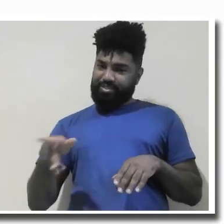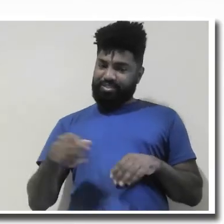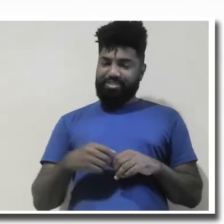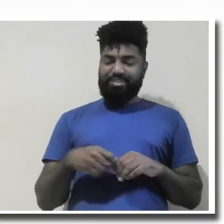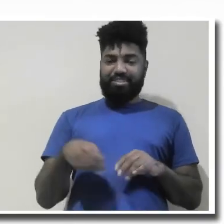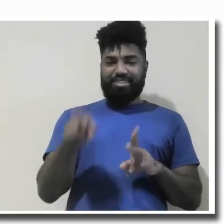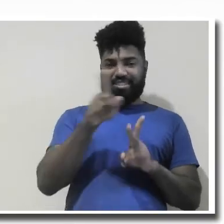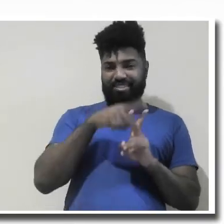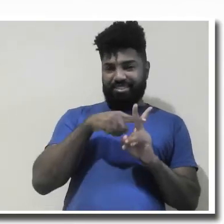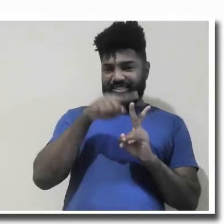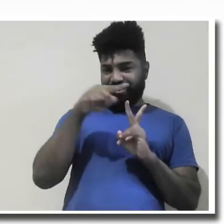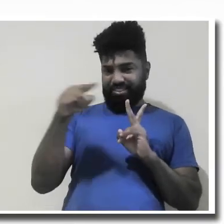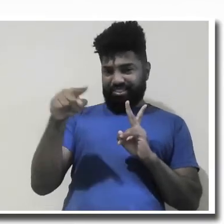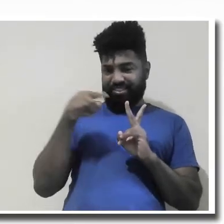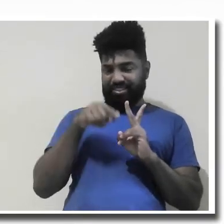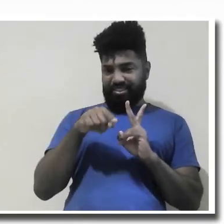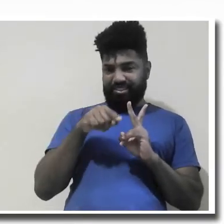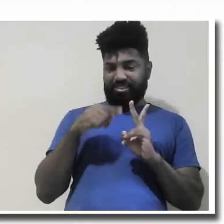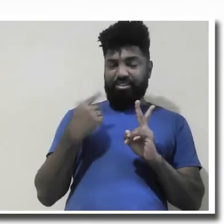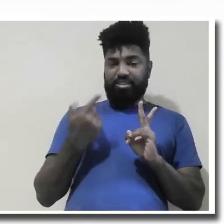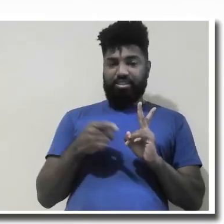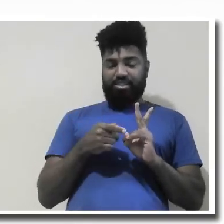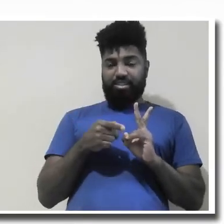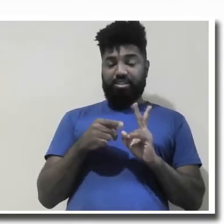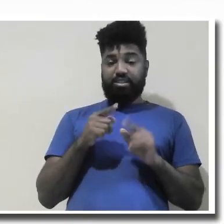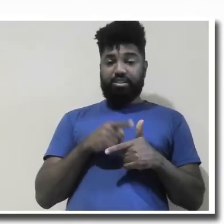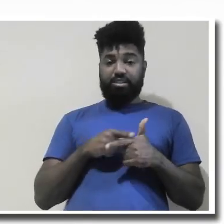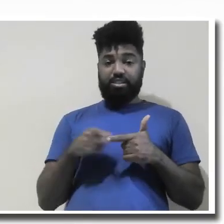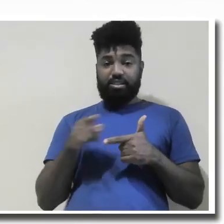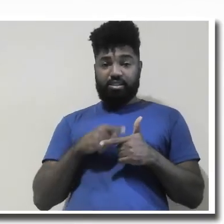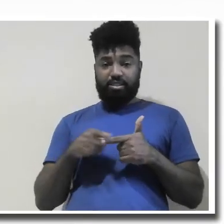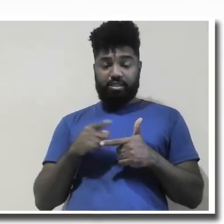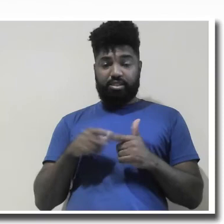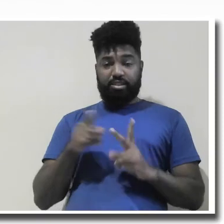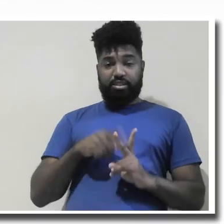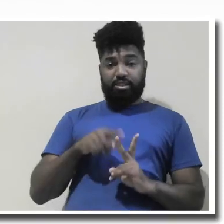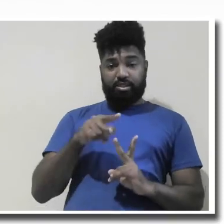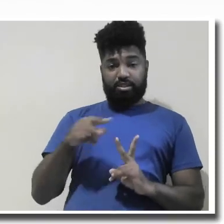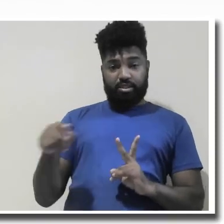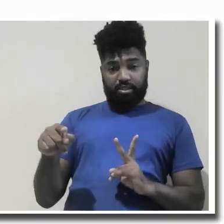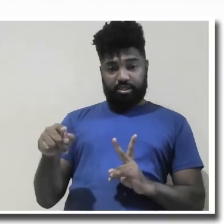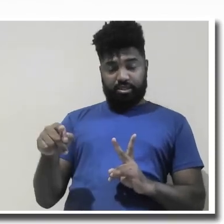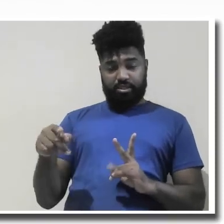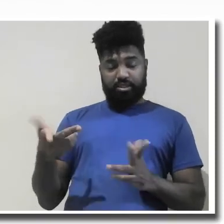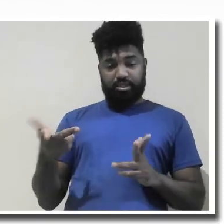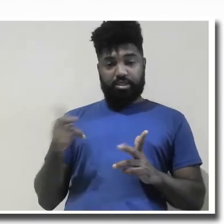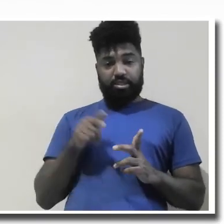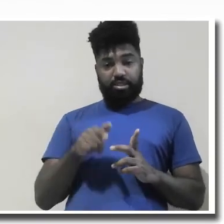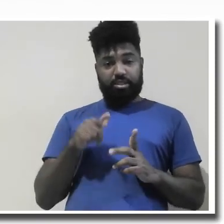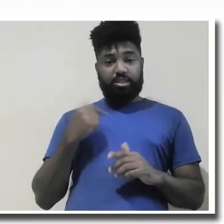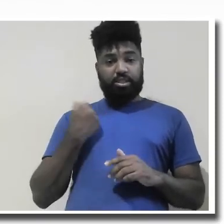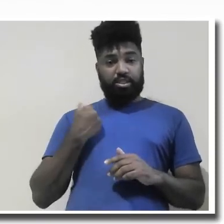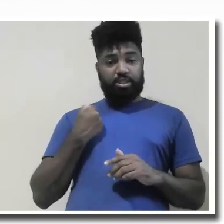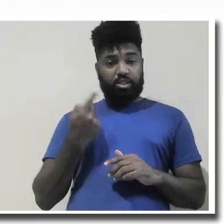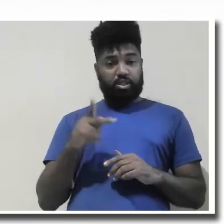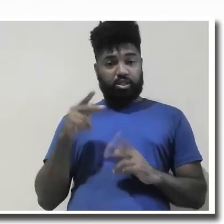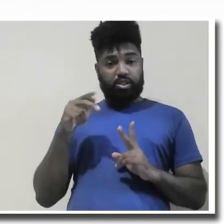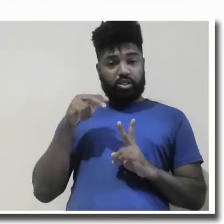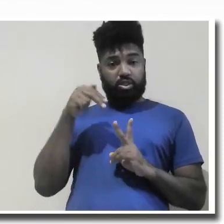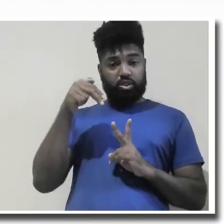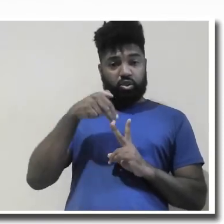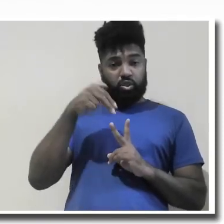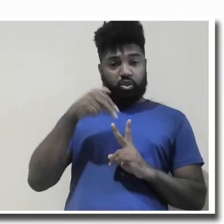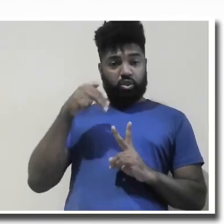raiz quadrada dividido por raiz quadrada, utilizemos aqui o índice 2. Continua a raiz